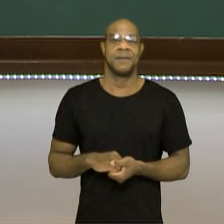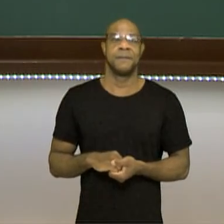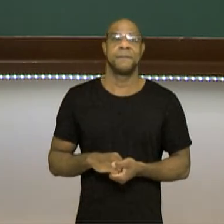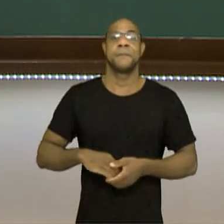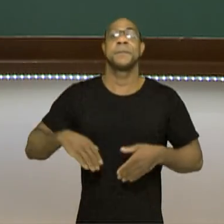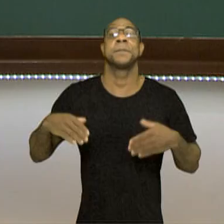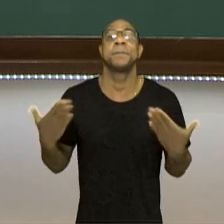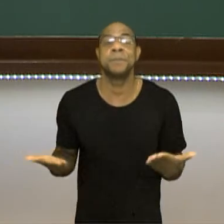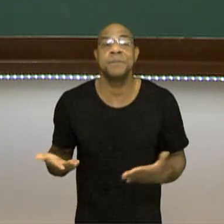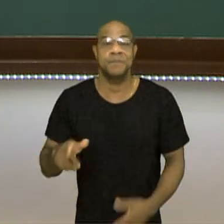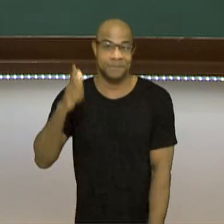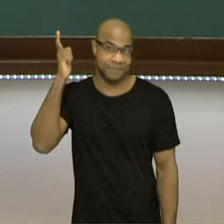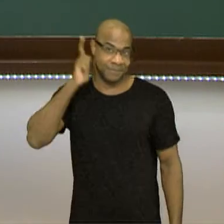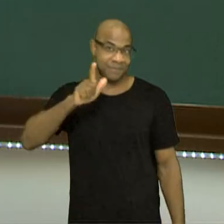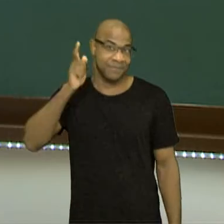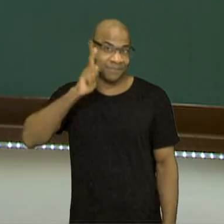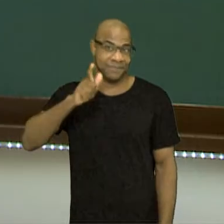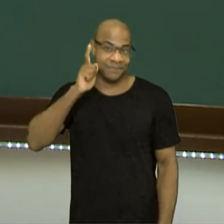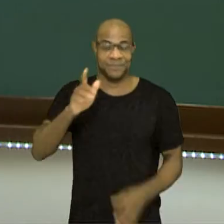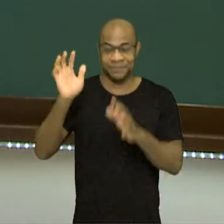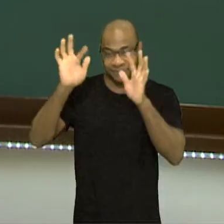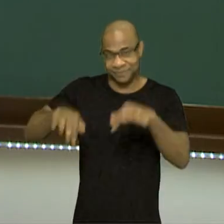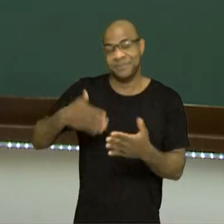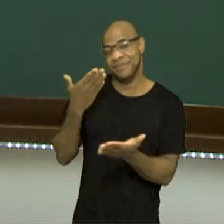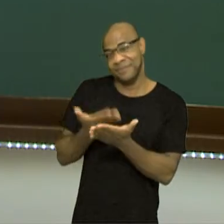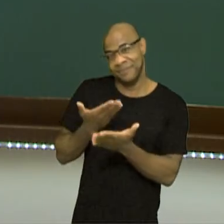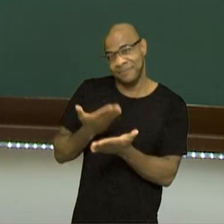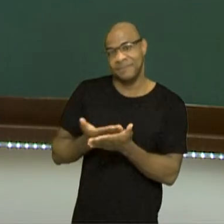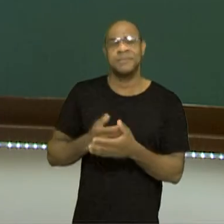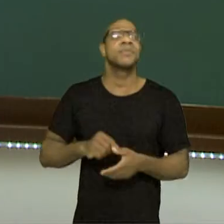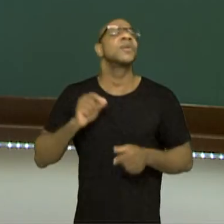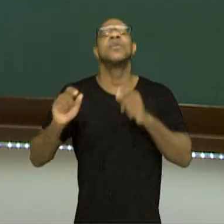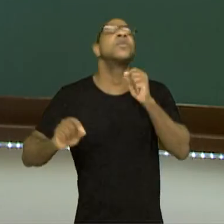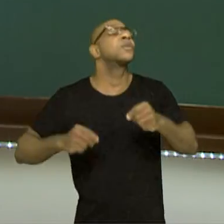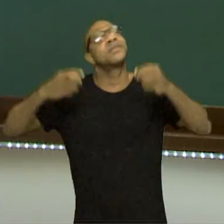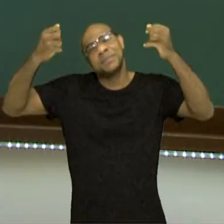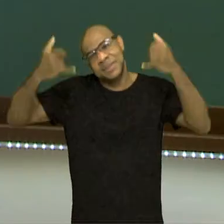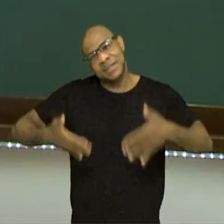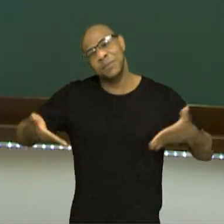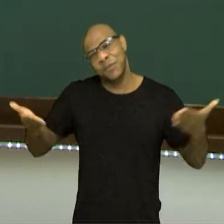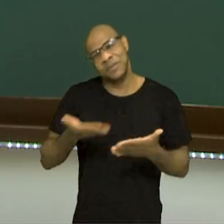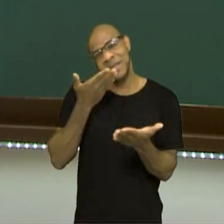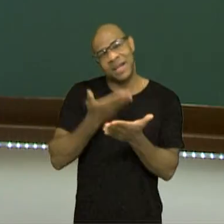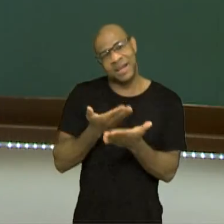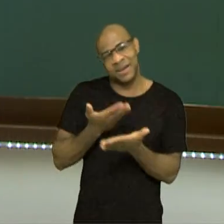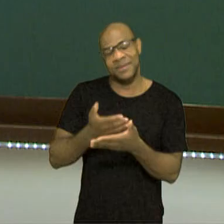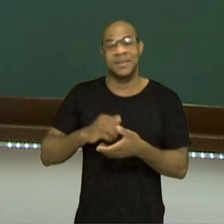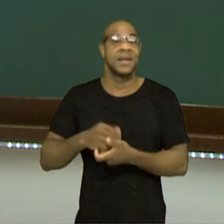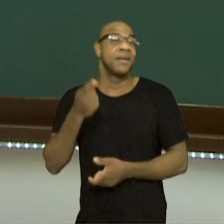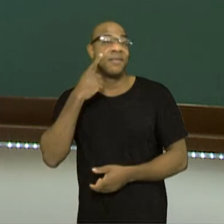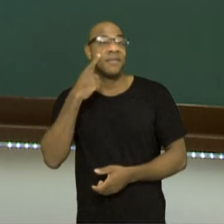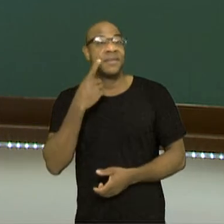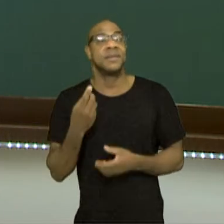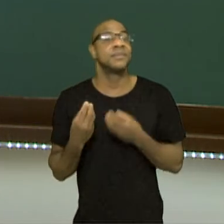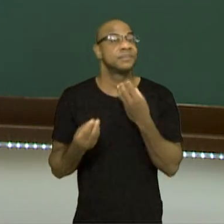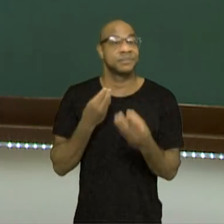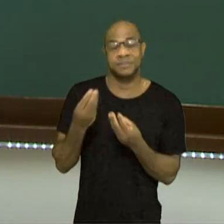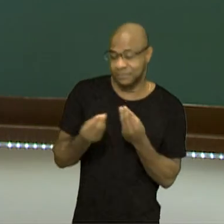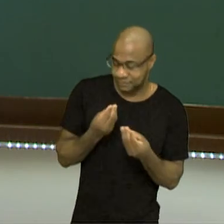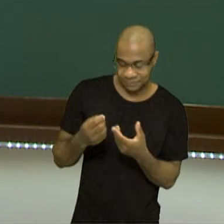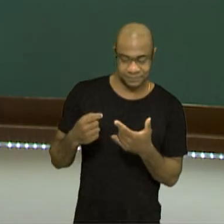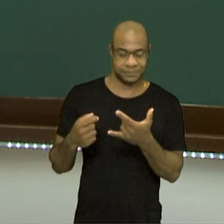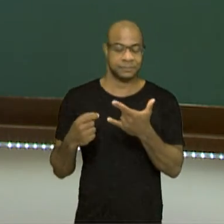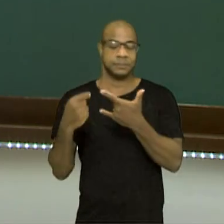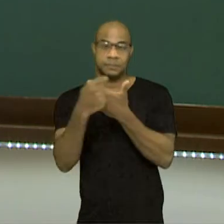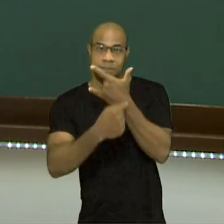E chegamos ao fim dessa aula. Pois é, o que nós trabalhamos nessa aula então? Nós vimos aí a função, as